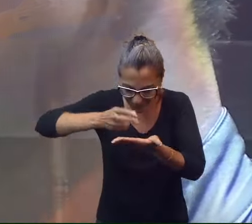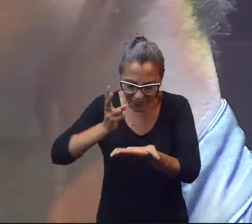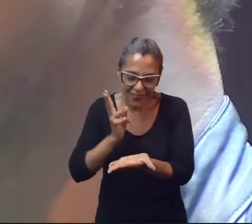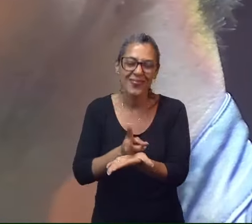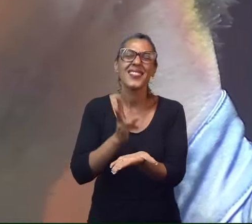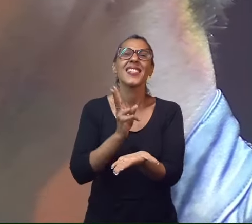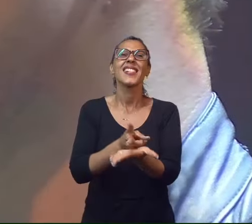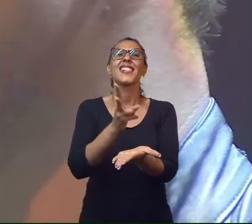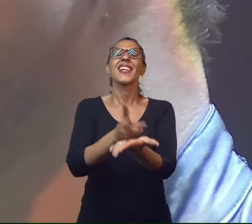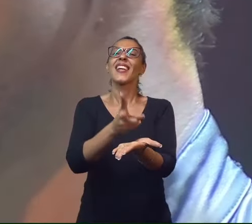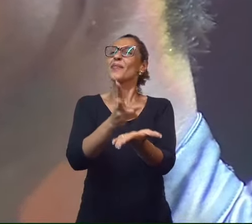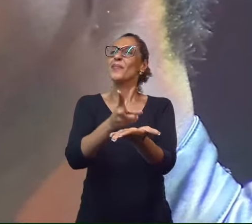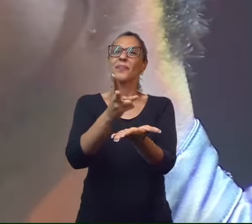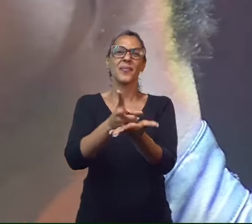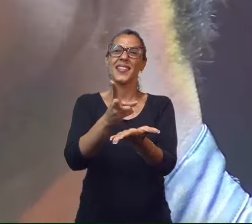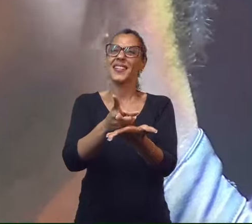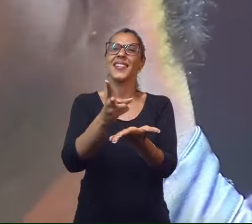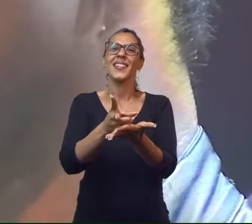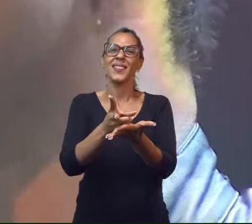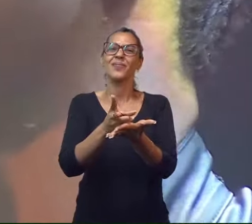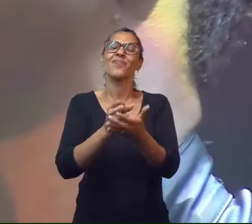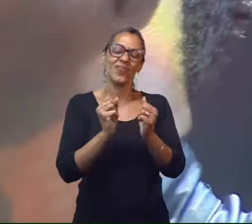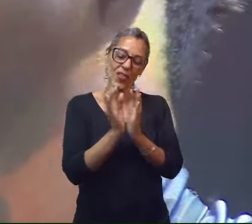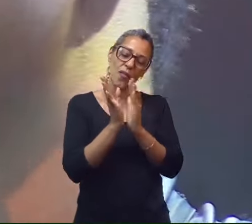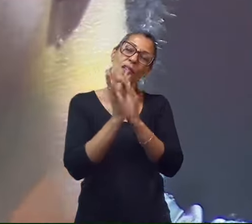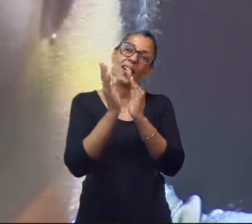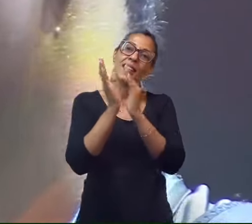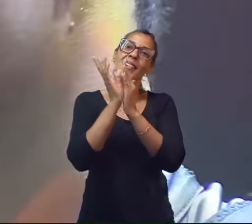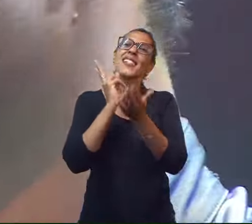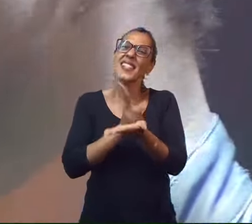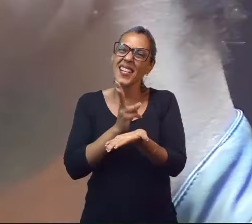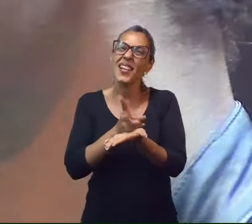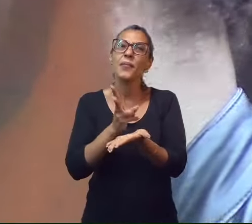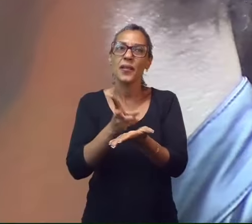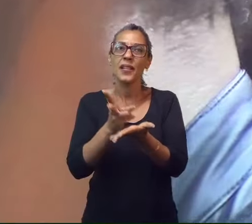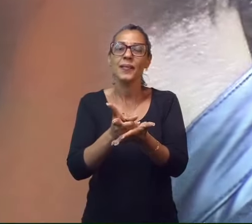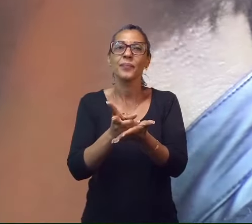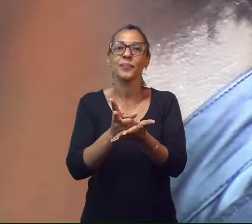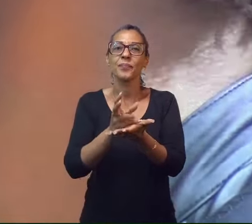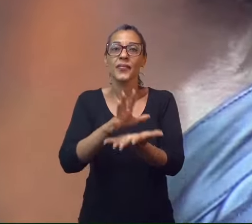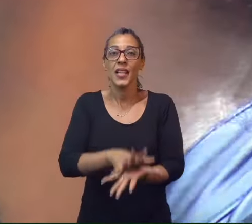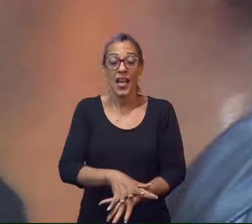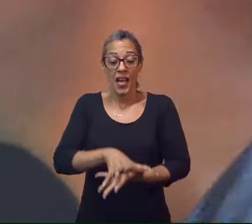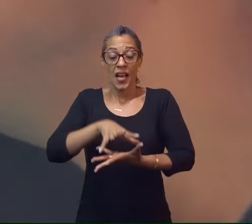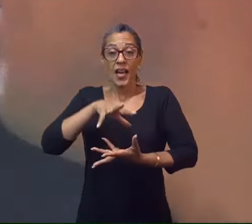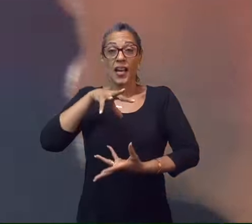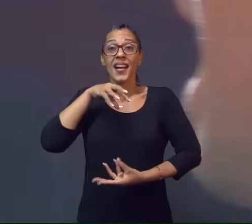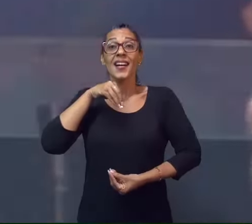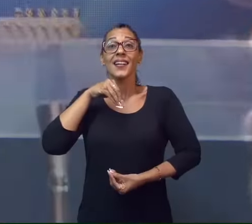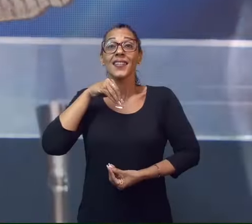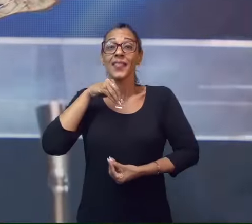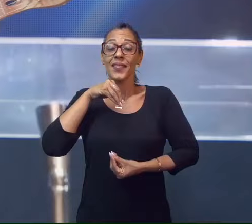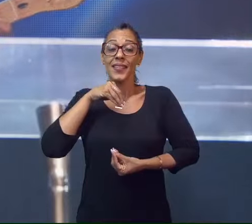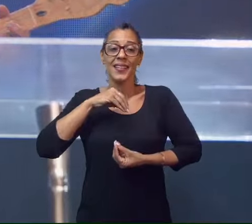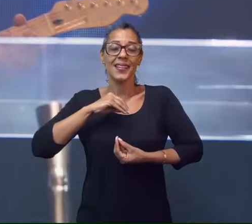ardente louvor de igreja canta minha alma canta a minha